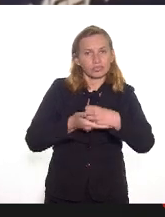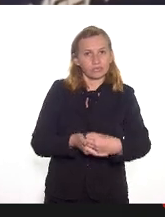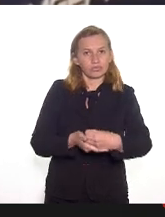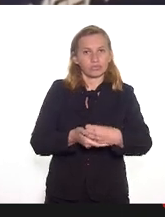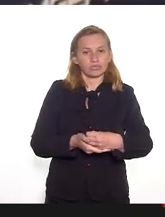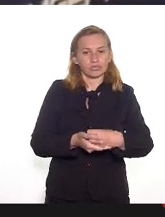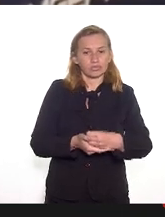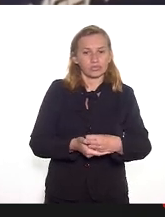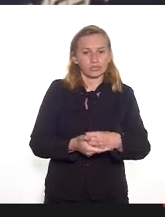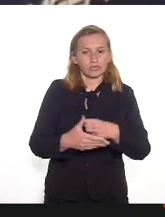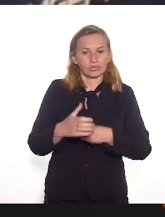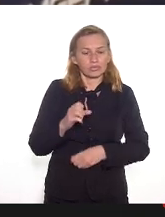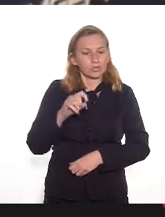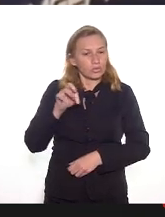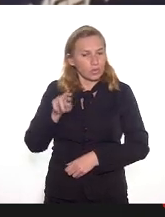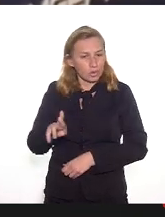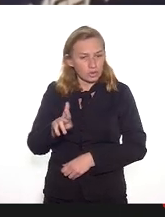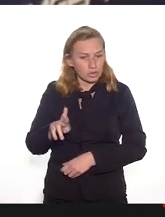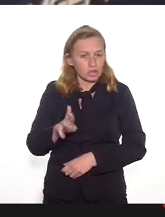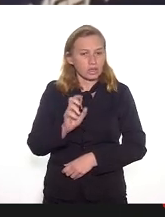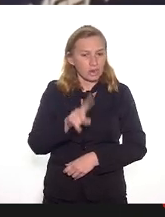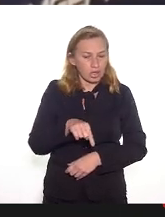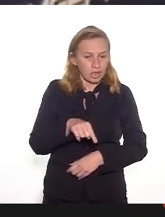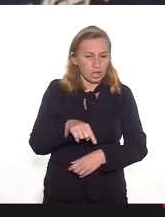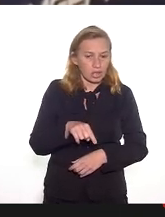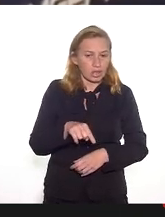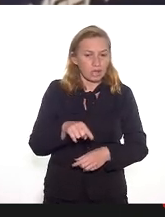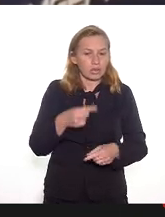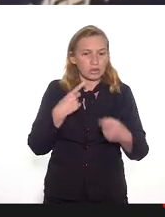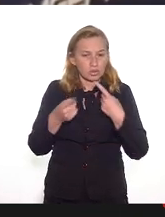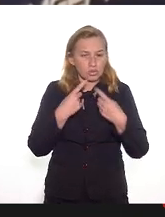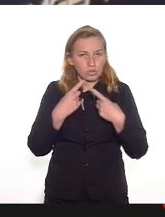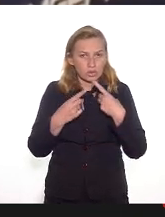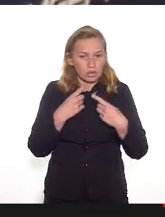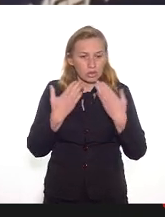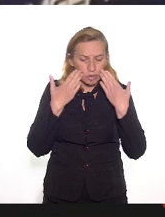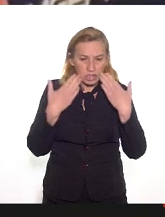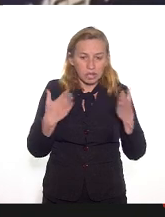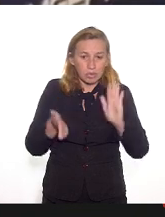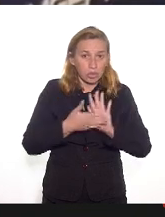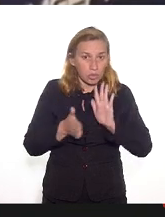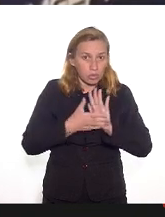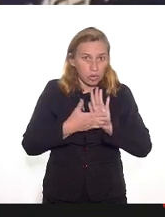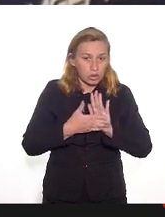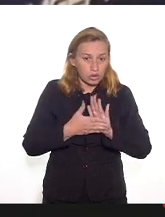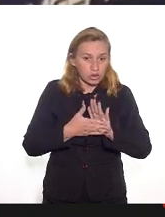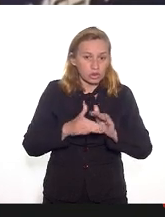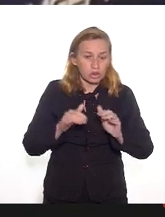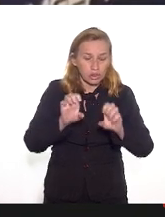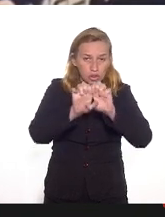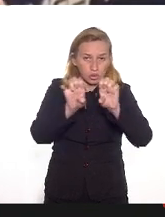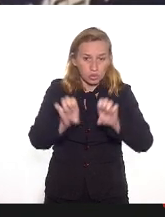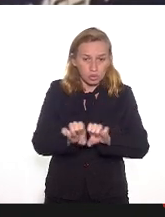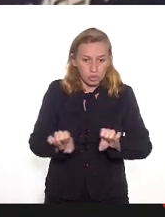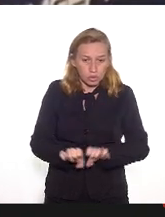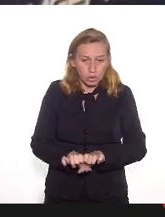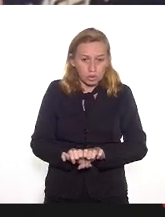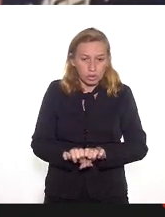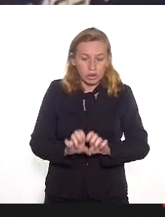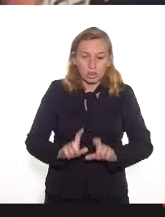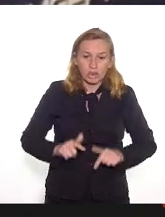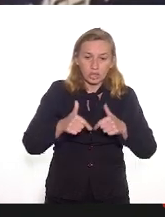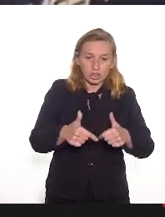Então, o cluster é um ambiente de justamente crescer as discussões e apresentar propostas e estruturar e